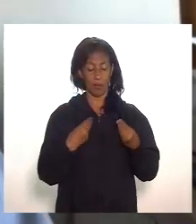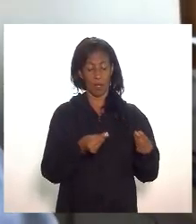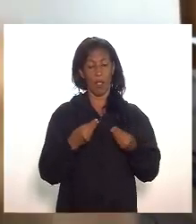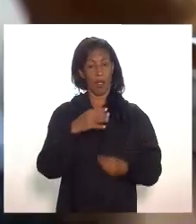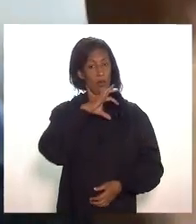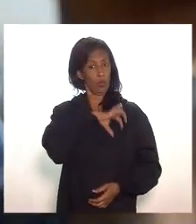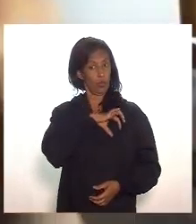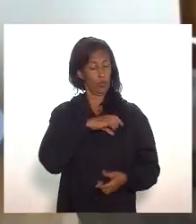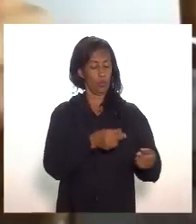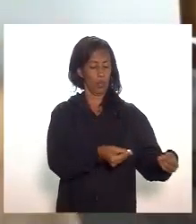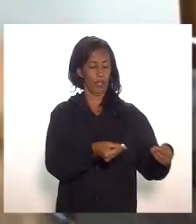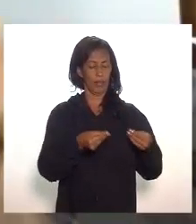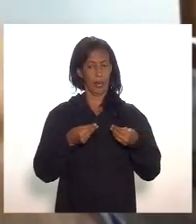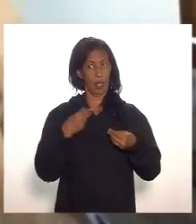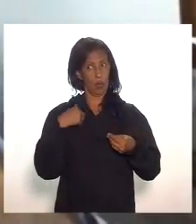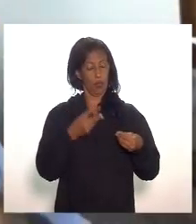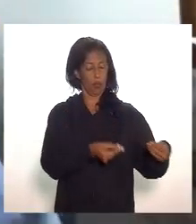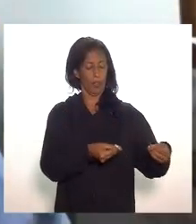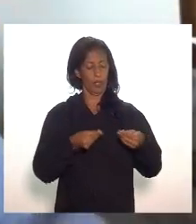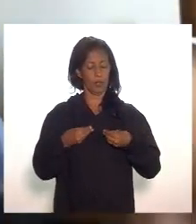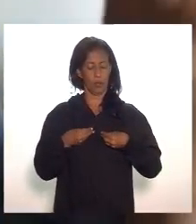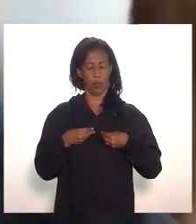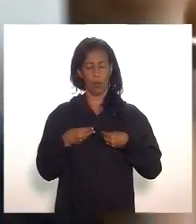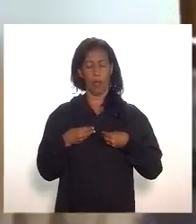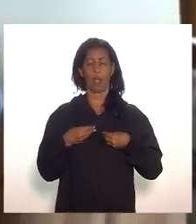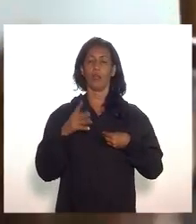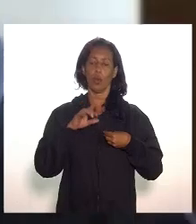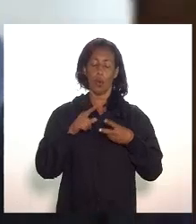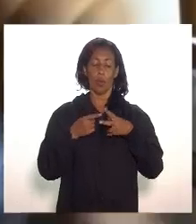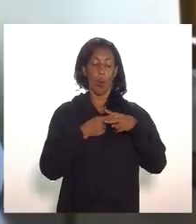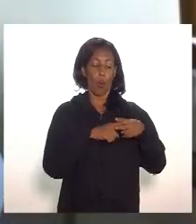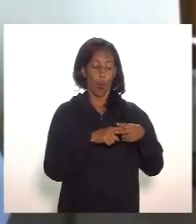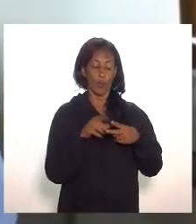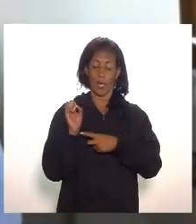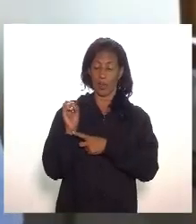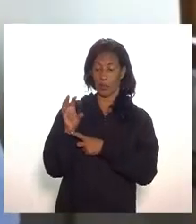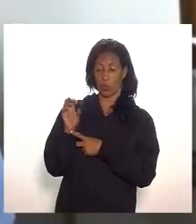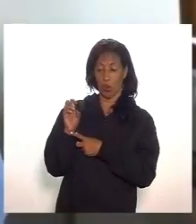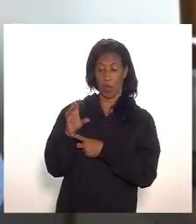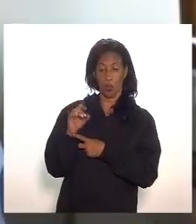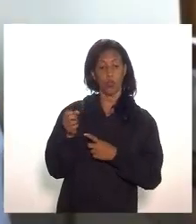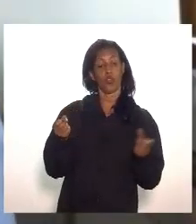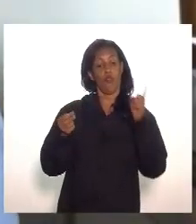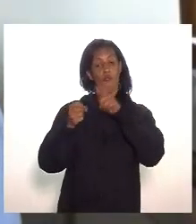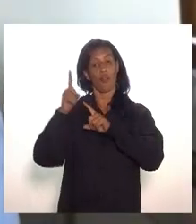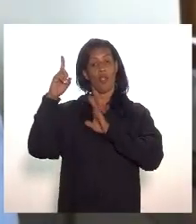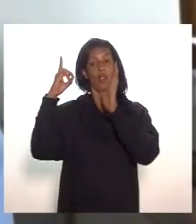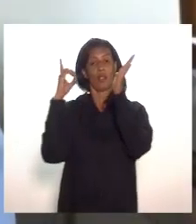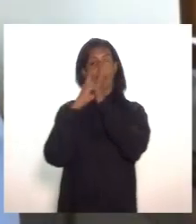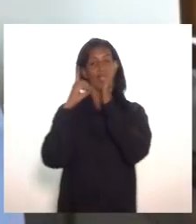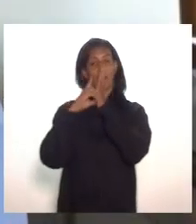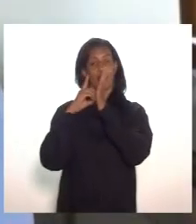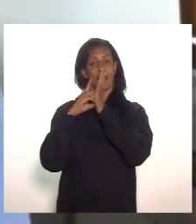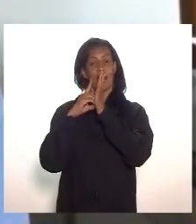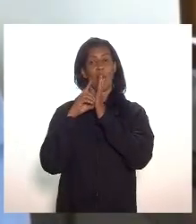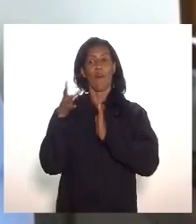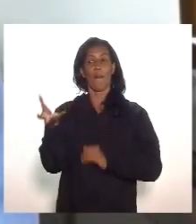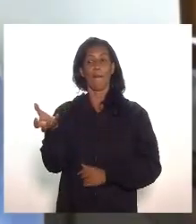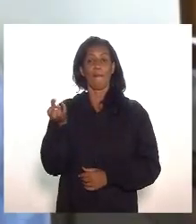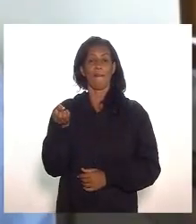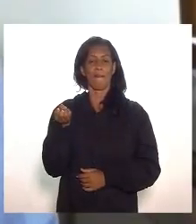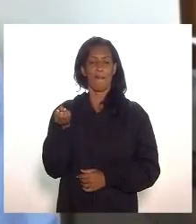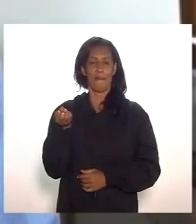30 dias para consertar seu farol. Da hora que o senhor consertar, o senhor leva lá no Detran e pega o seu documento. A lei é clara, ela faz a